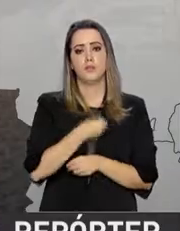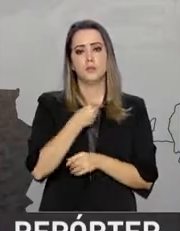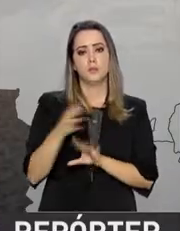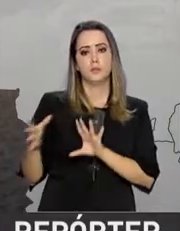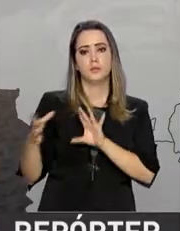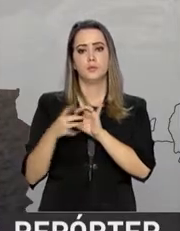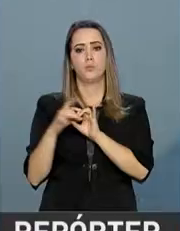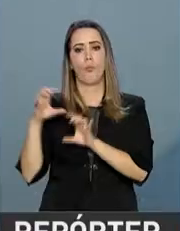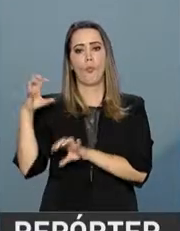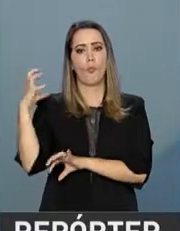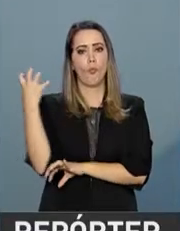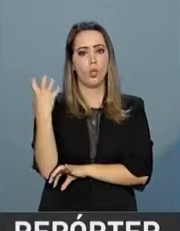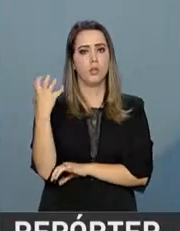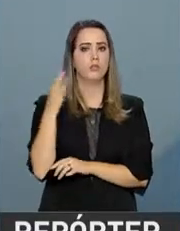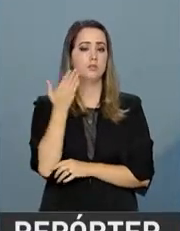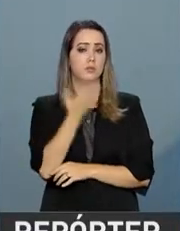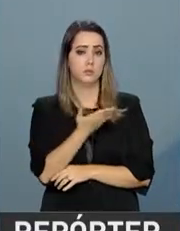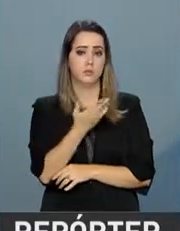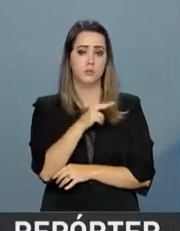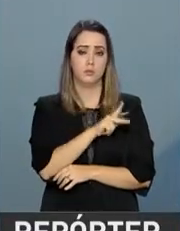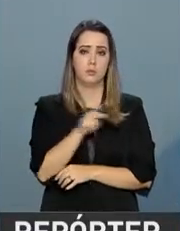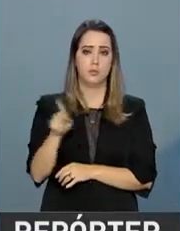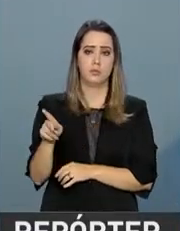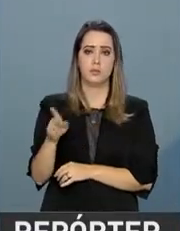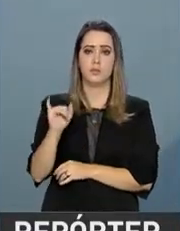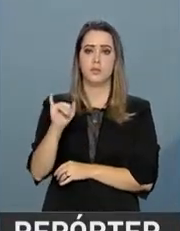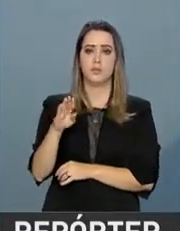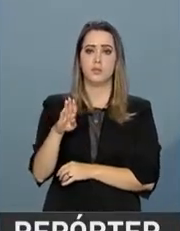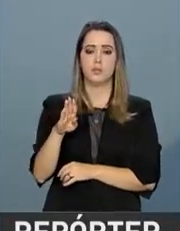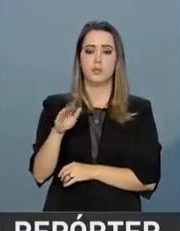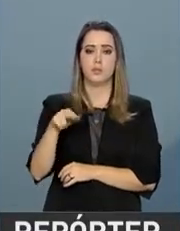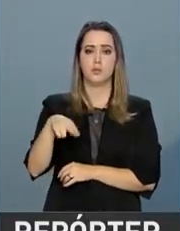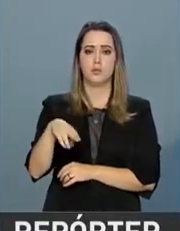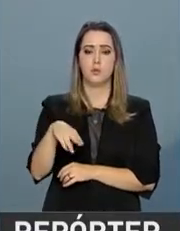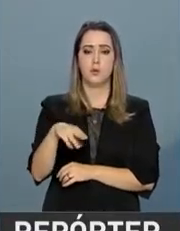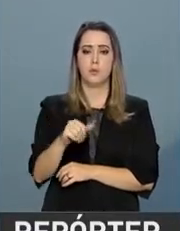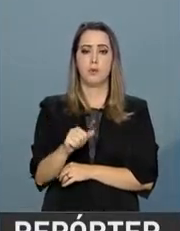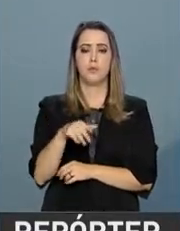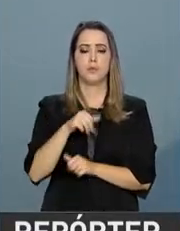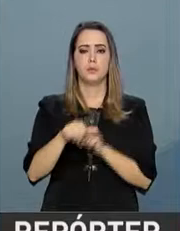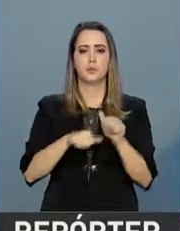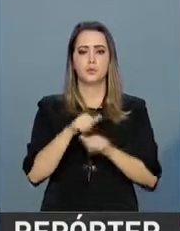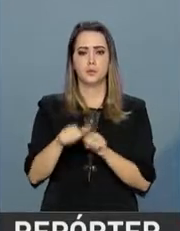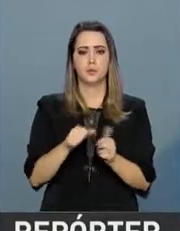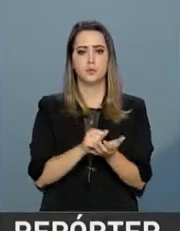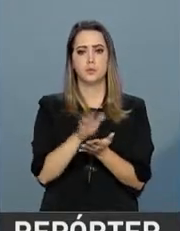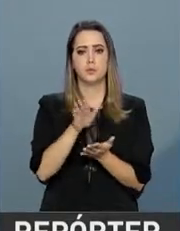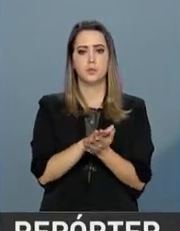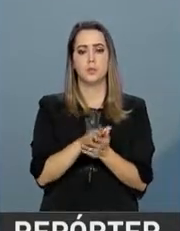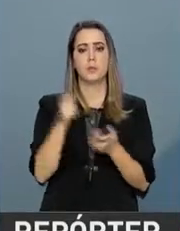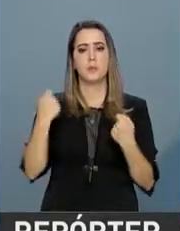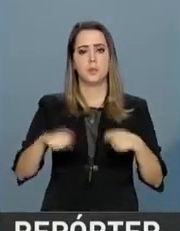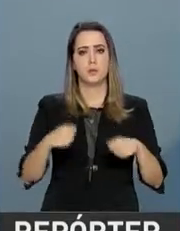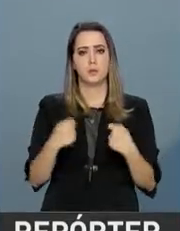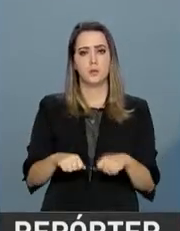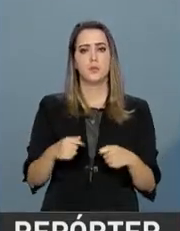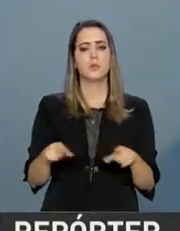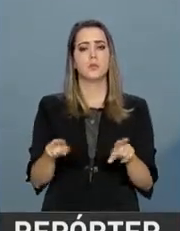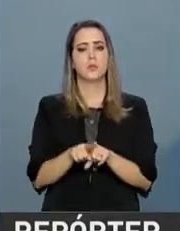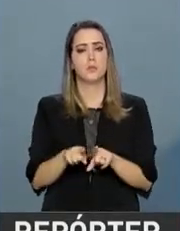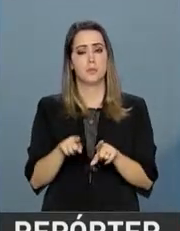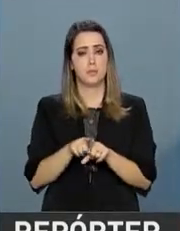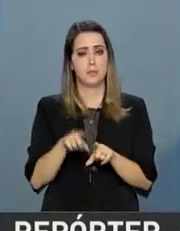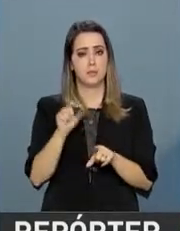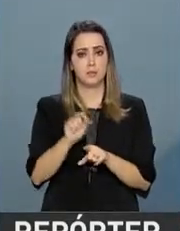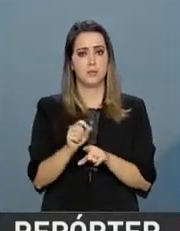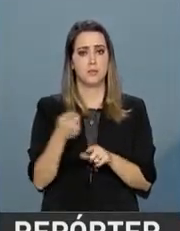com o semiárido. Segundo a presidente do IBAMA, mesmo com a conversão da multa, o infrator também tem obrigação